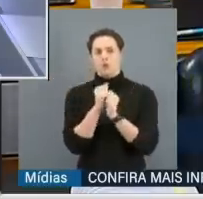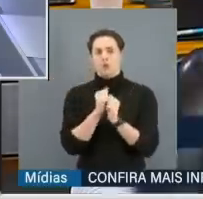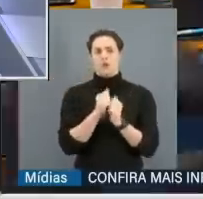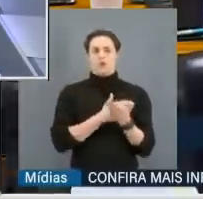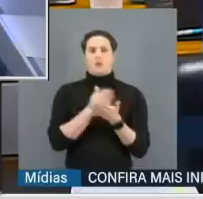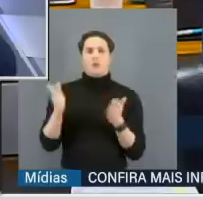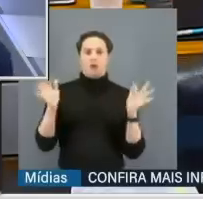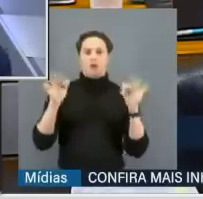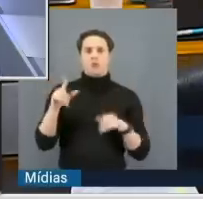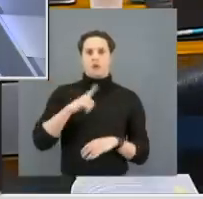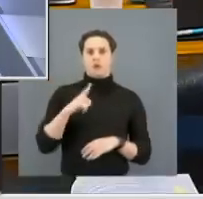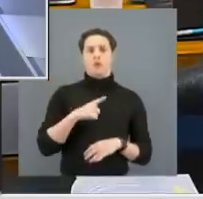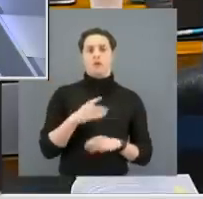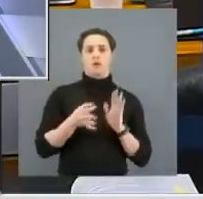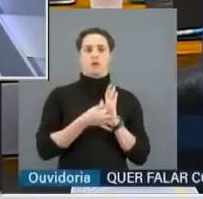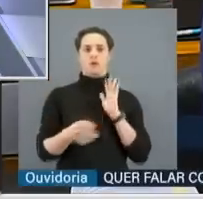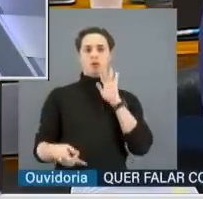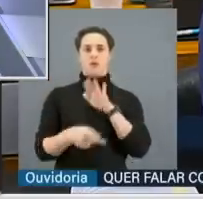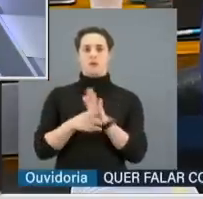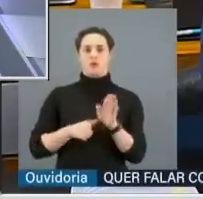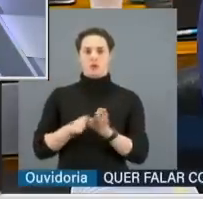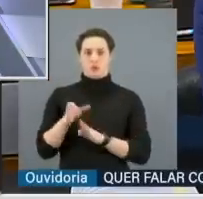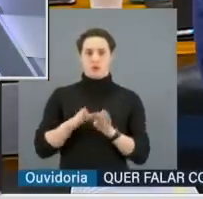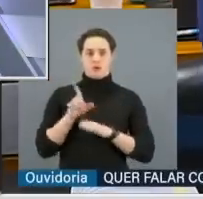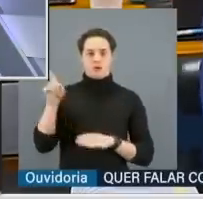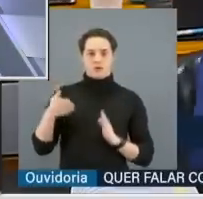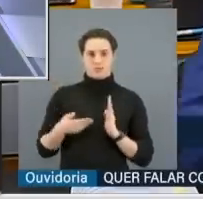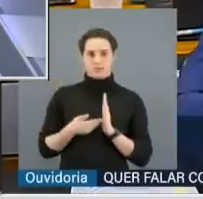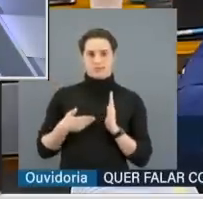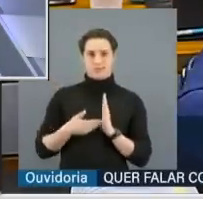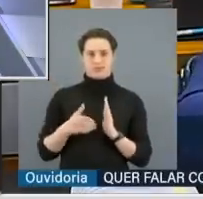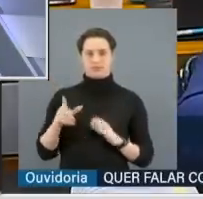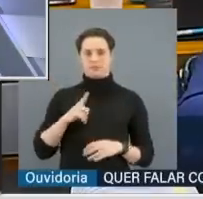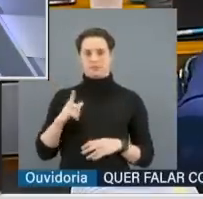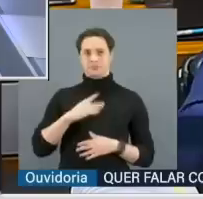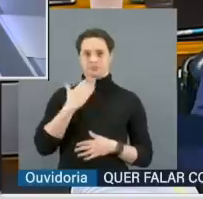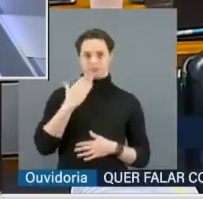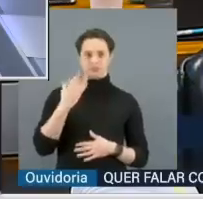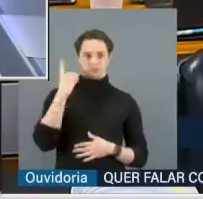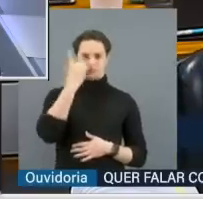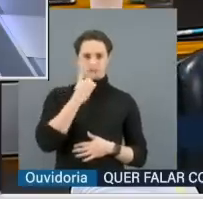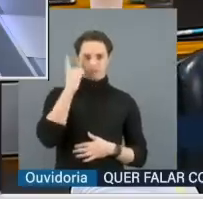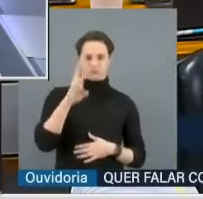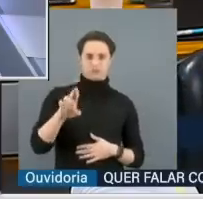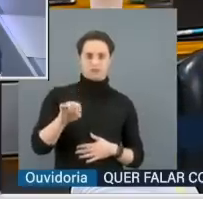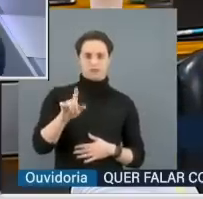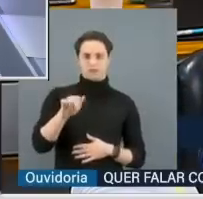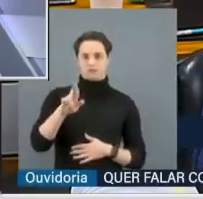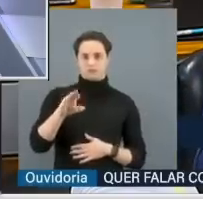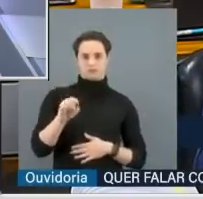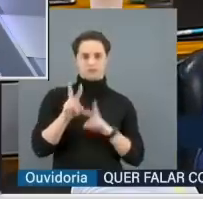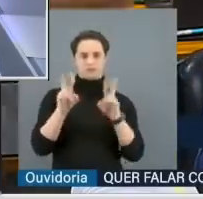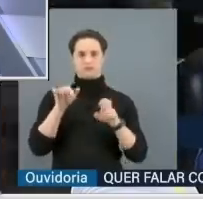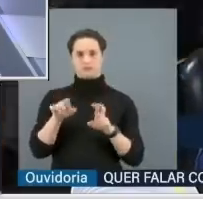direitos, dar voz de prisão por flagrante delito contra o deputado, a deputada, o senador